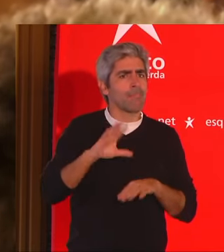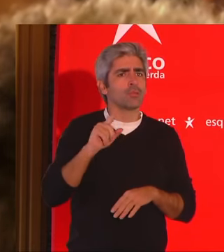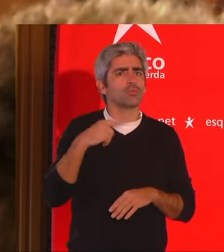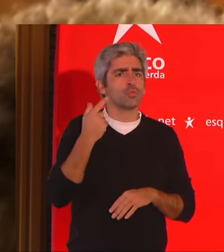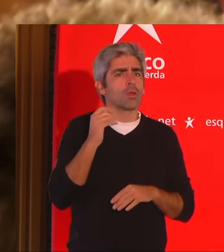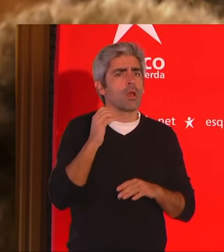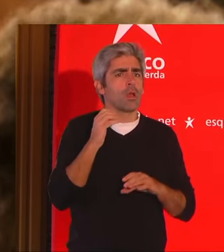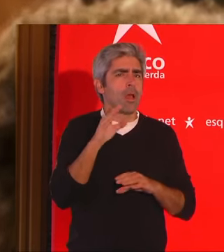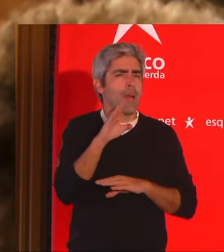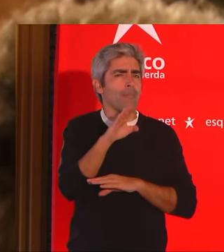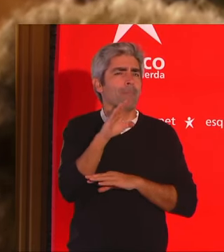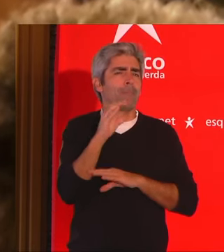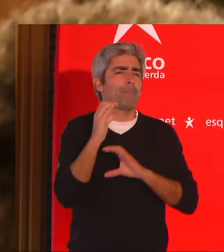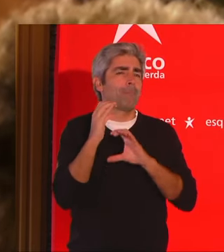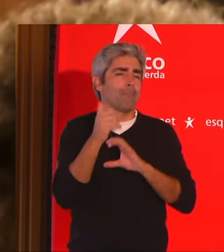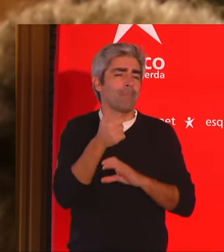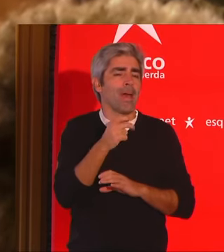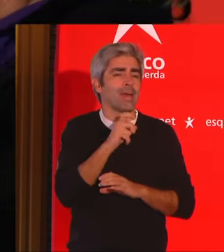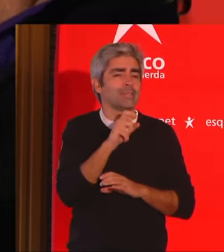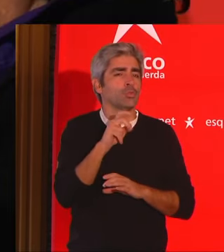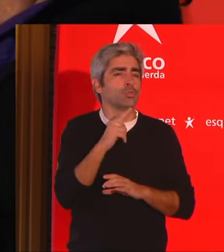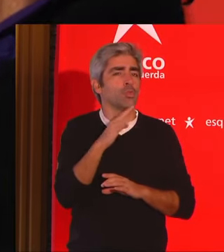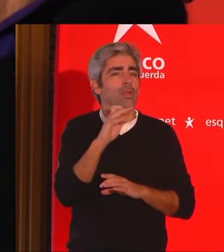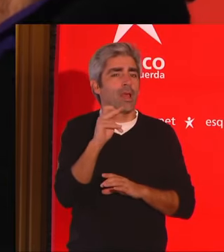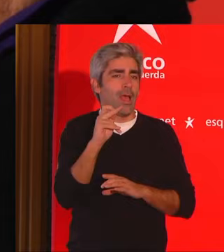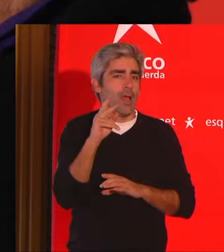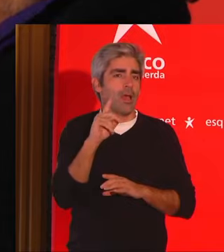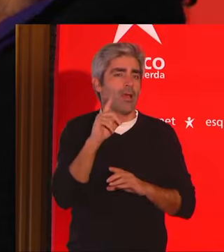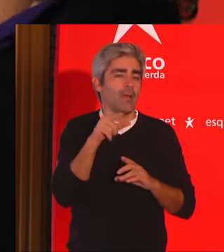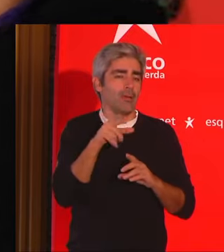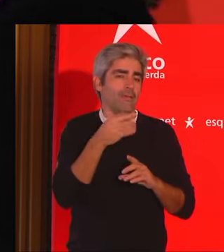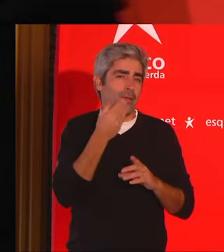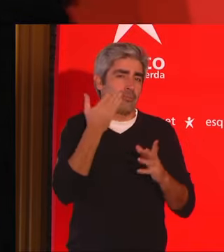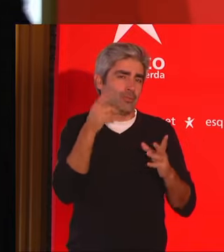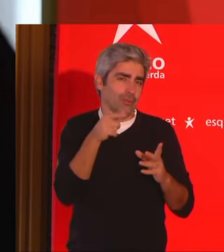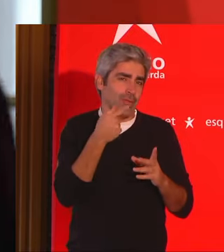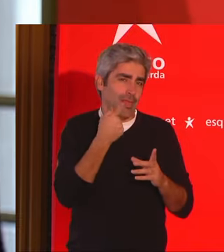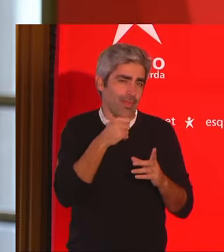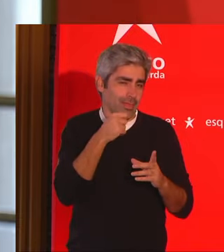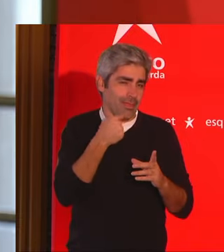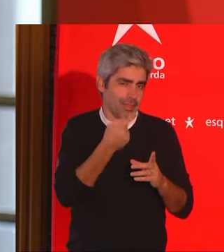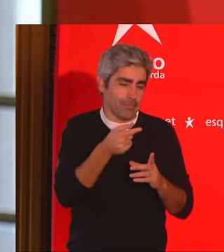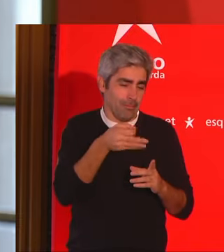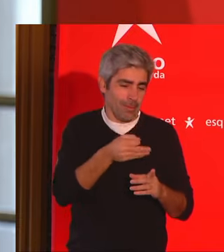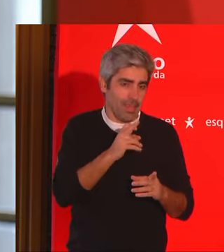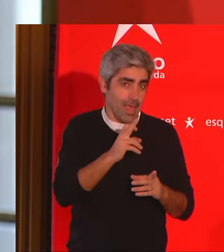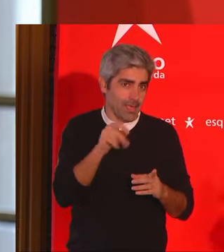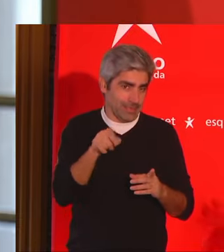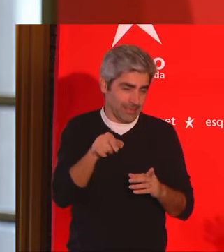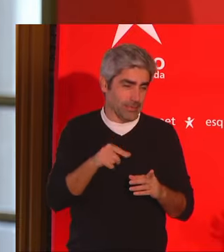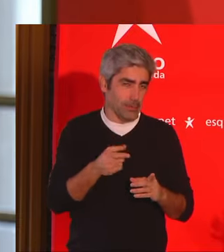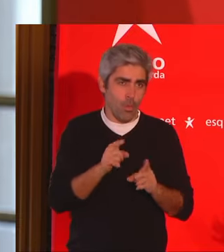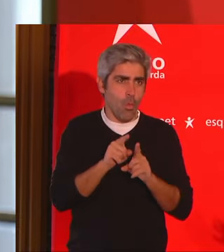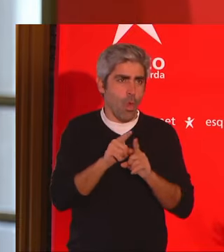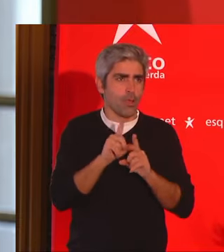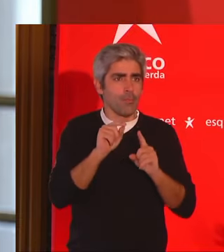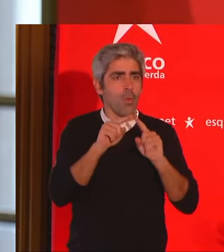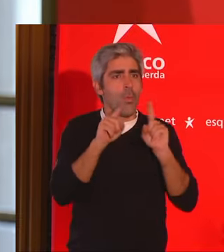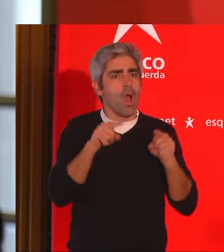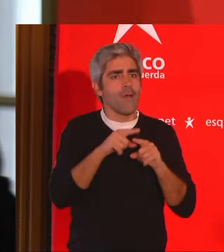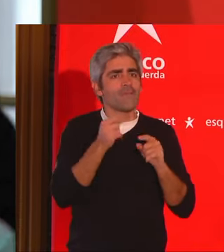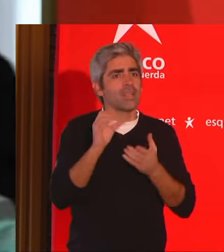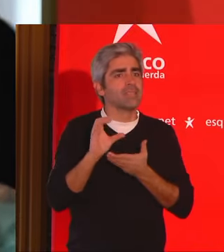famosa bazuca, do que o famoso PRR. E é quase tanto como o próprio quadro